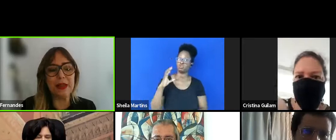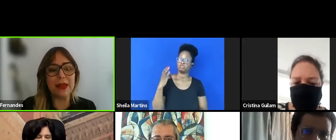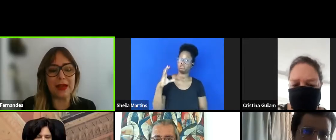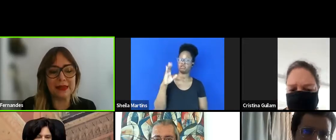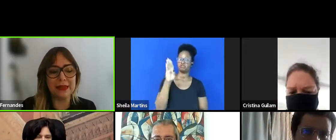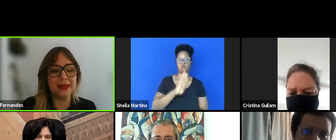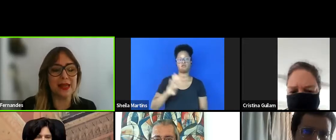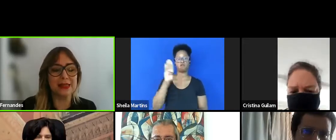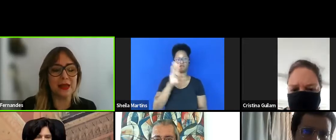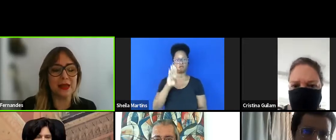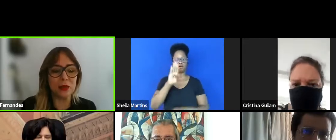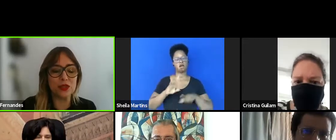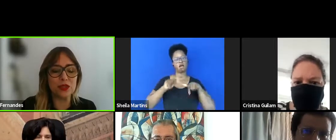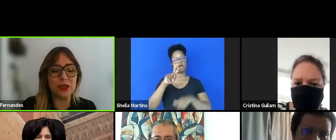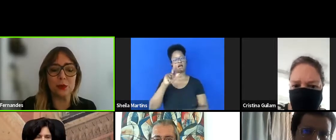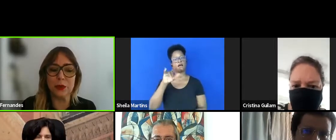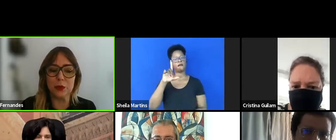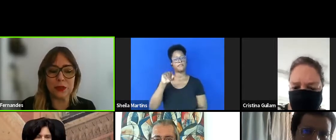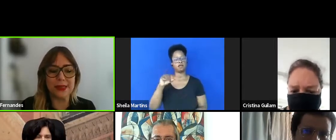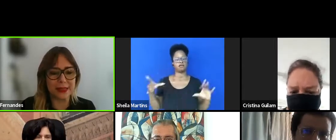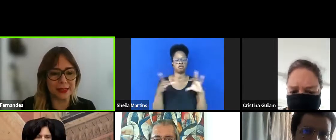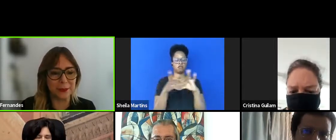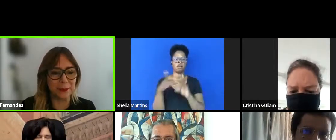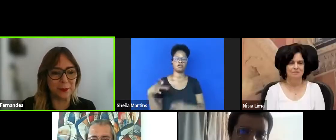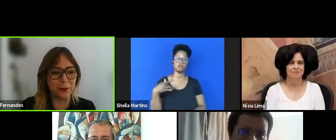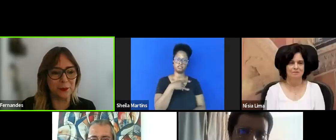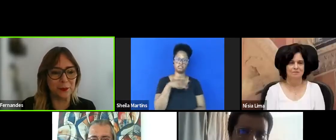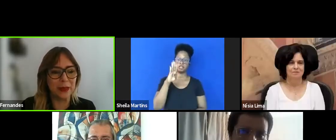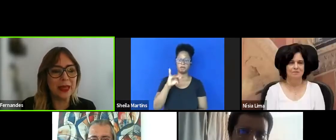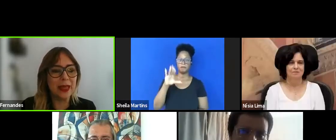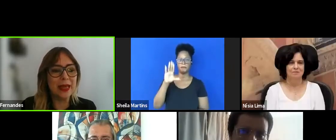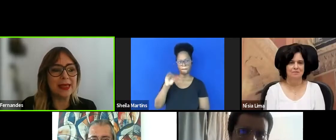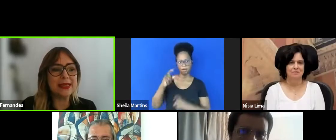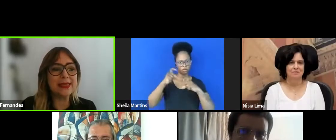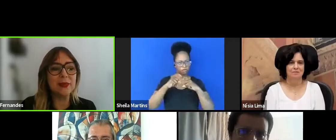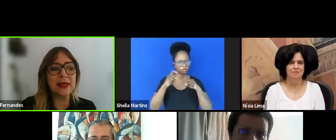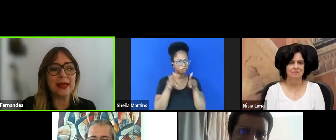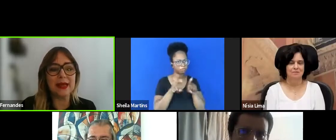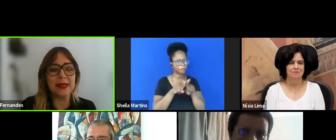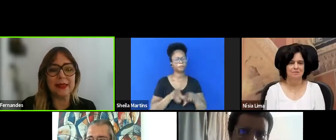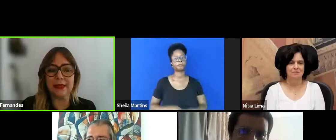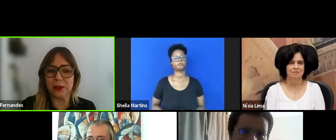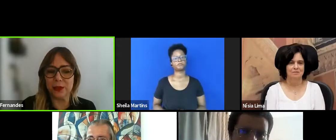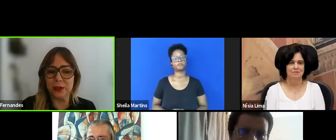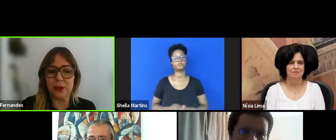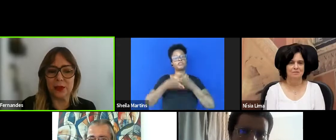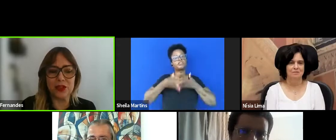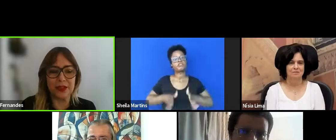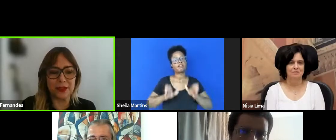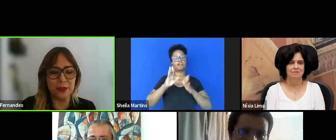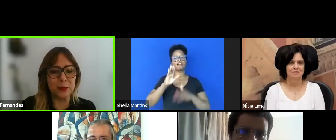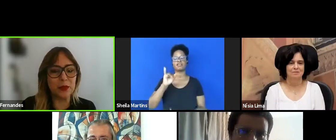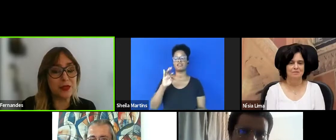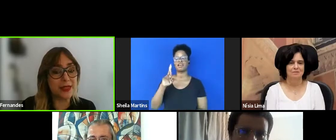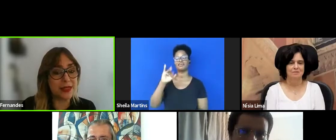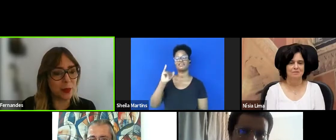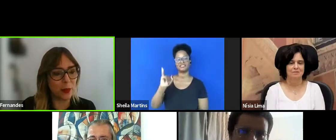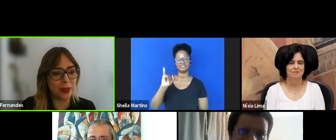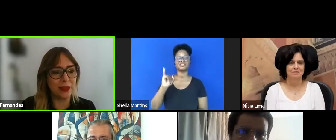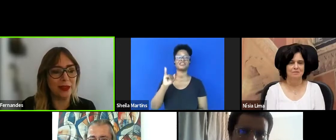biológicas aplicadas à saúde e biomedicina. Nascido em Caraí, Niterói, no Rio de Janeiro,